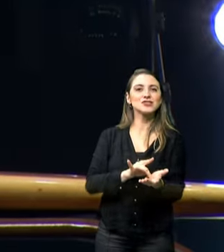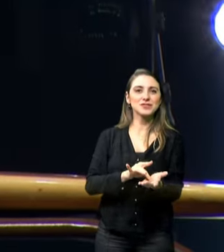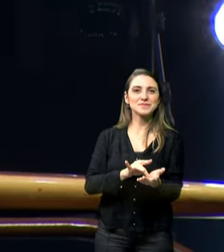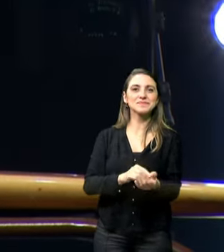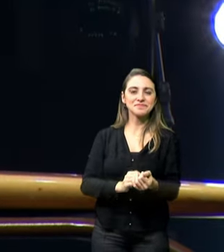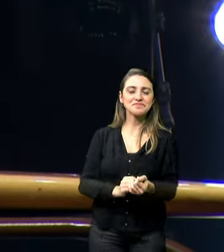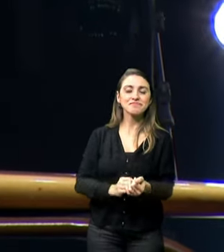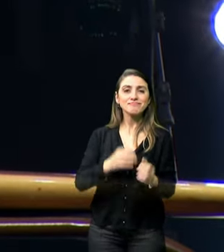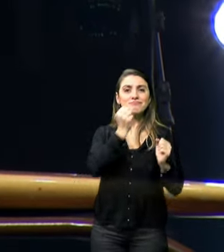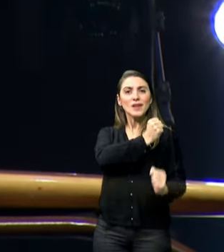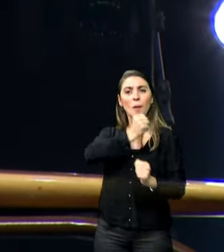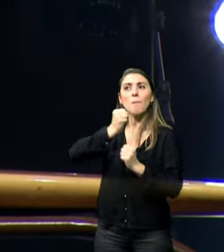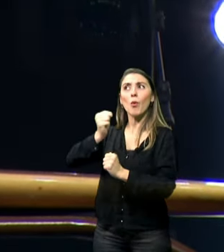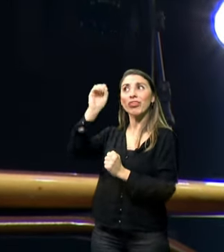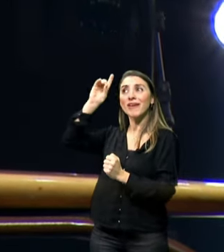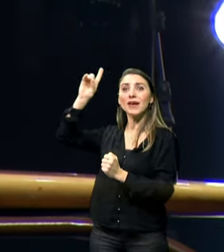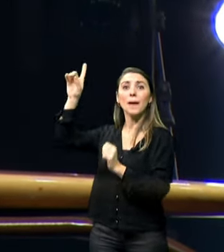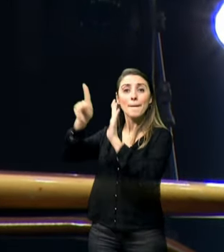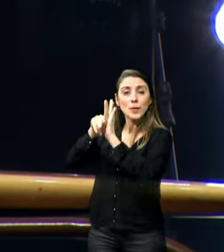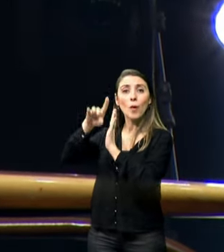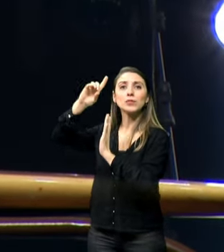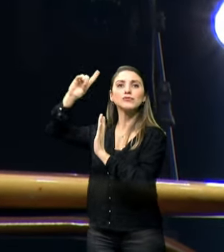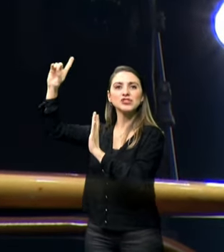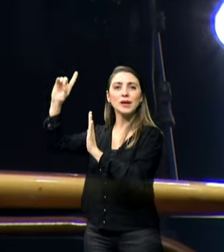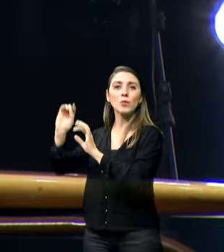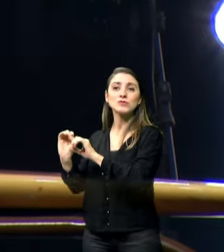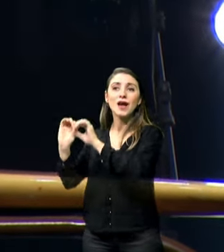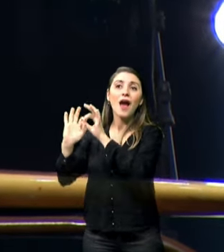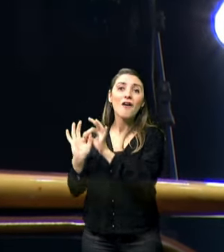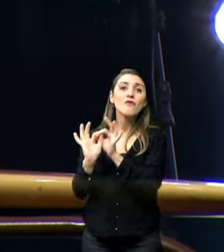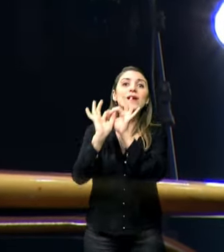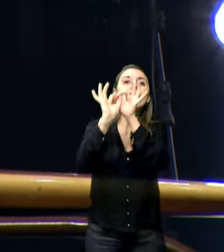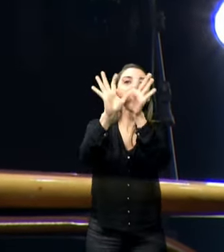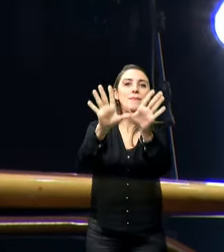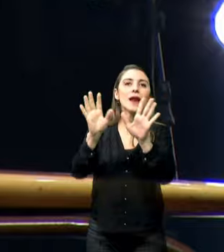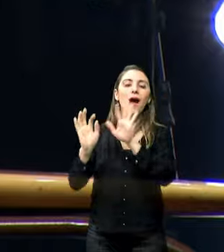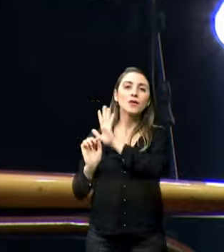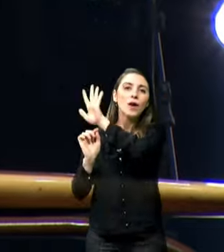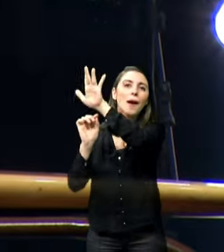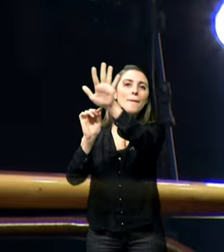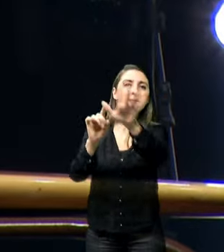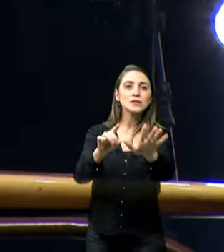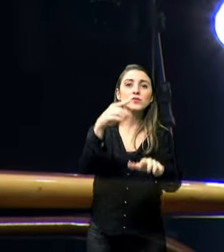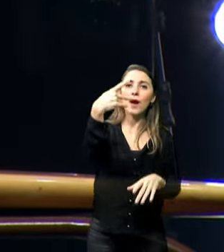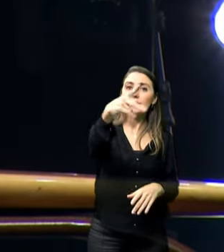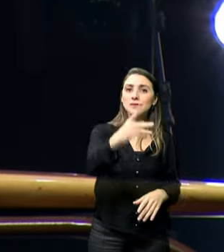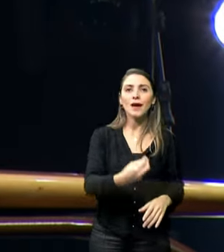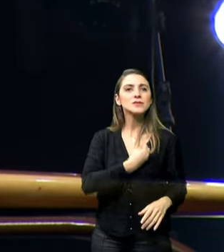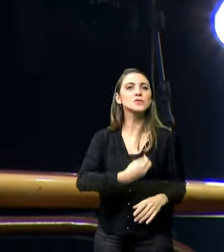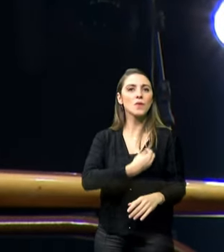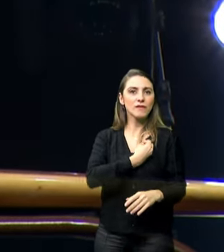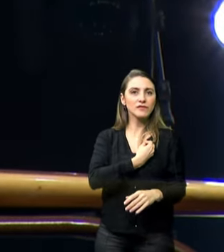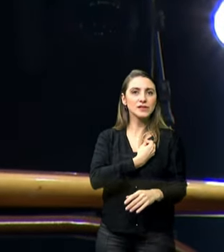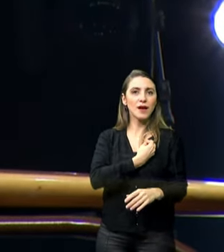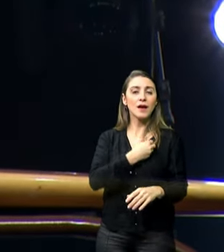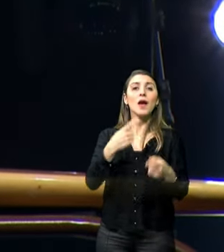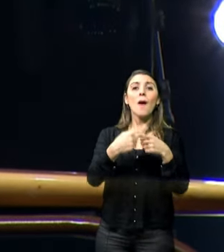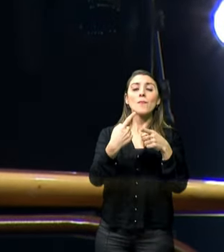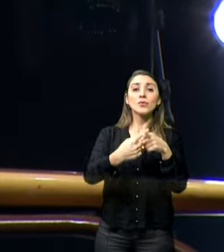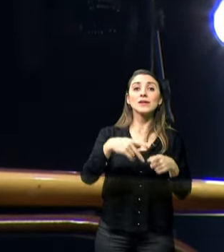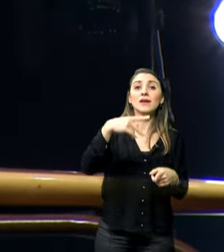E esse poder foi liberado a partir do momento que você concordou com Deus, concordou com a palavra de Deus.